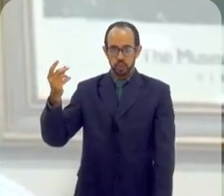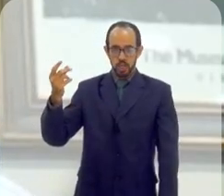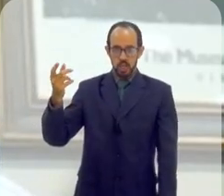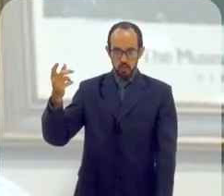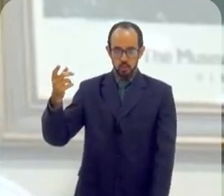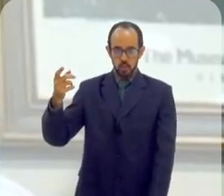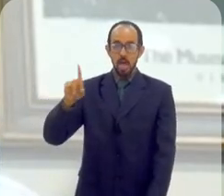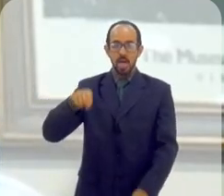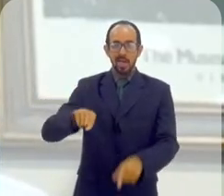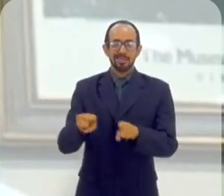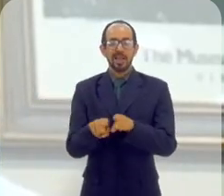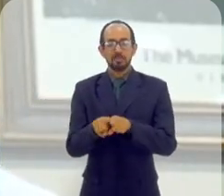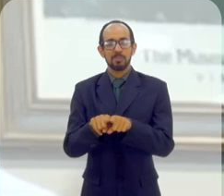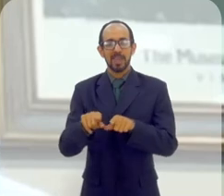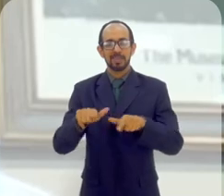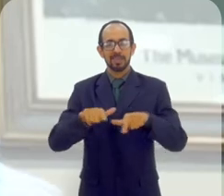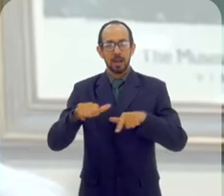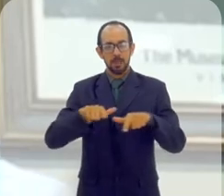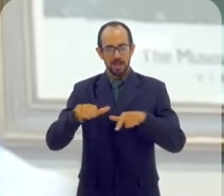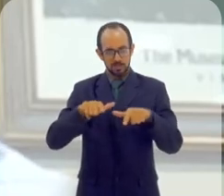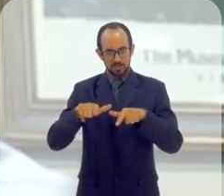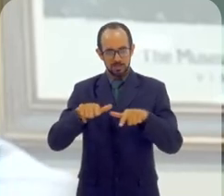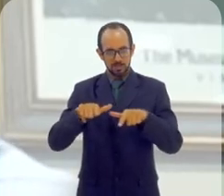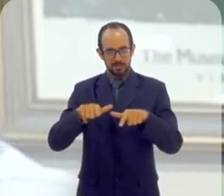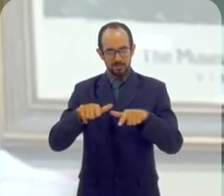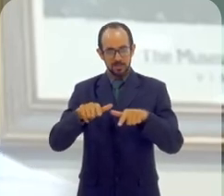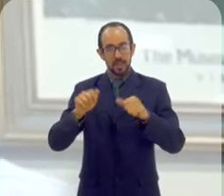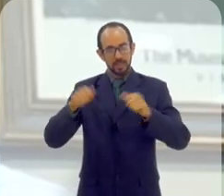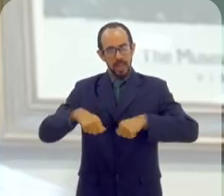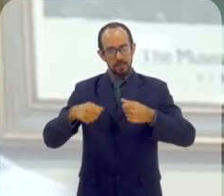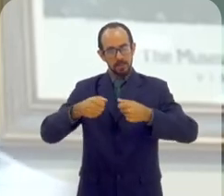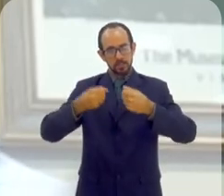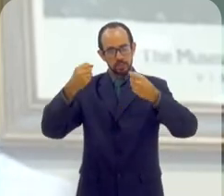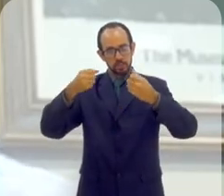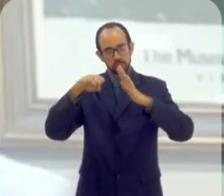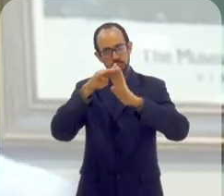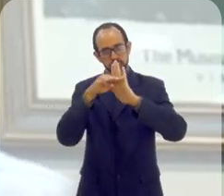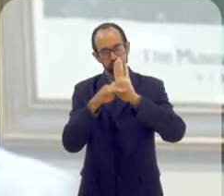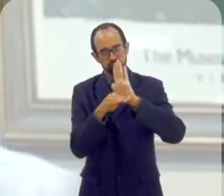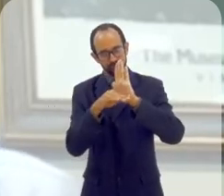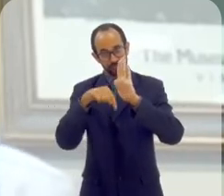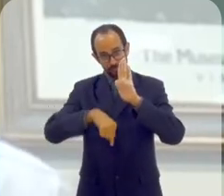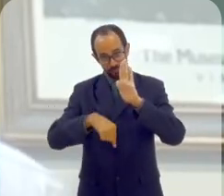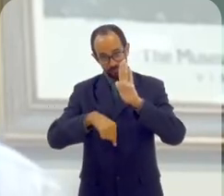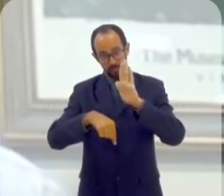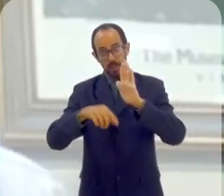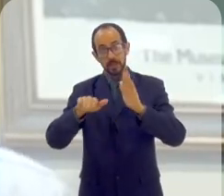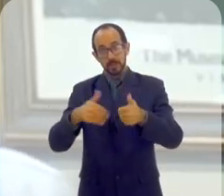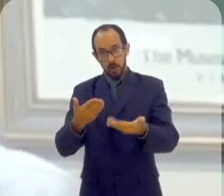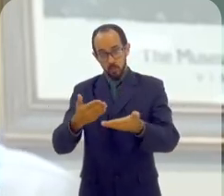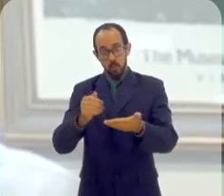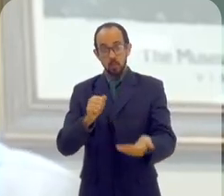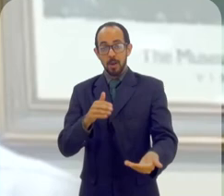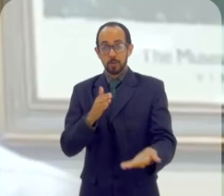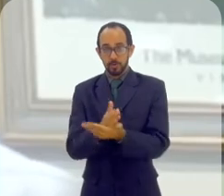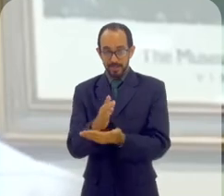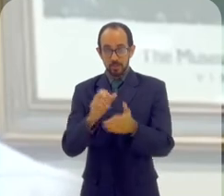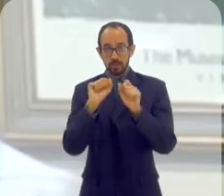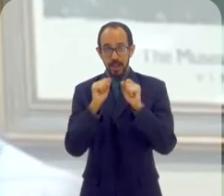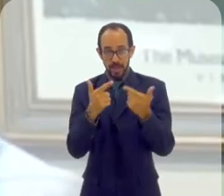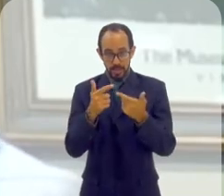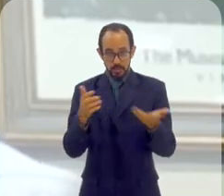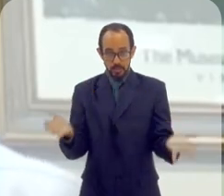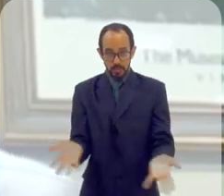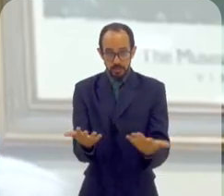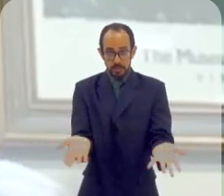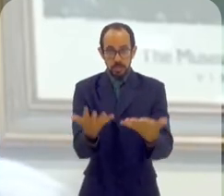nós estamos transferindo todos os estados emprego isso poderia estar aqui e nós acreditamos nesse incentivo que Alerta aprovou nós